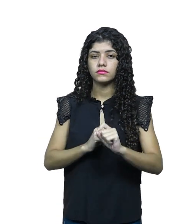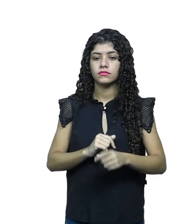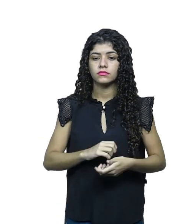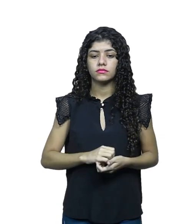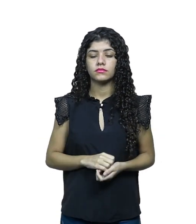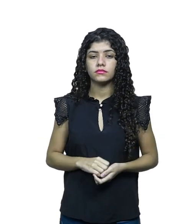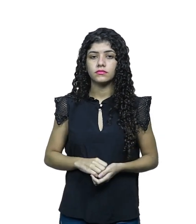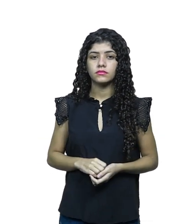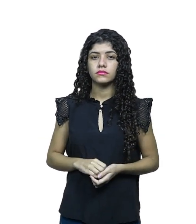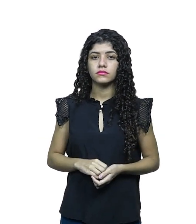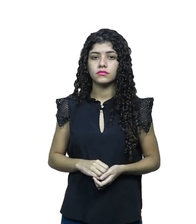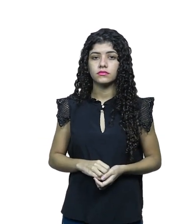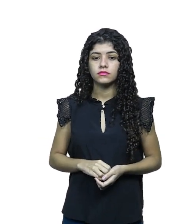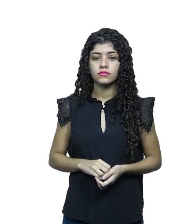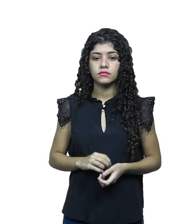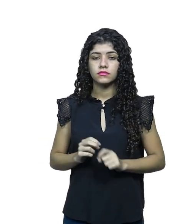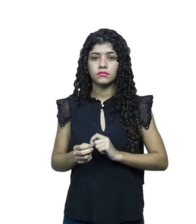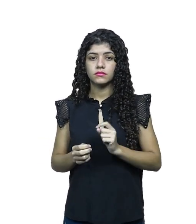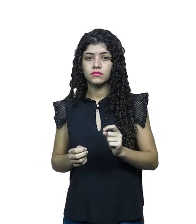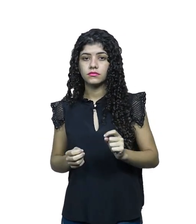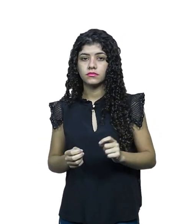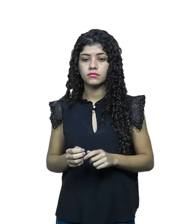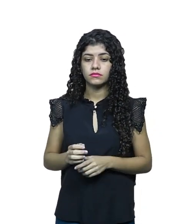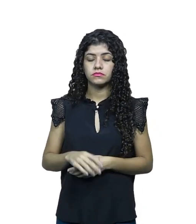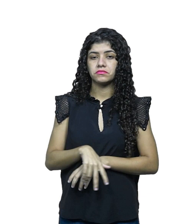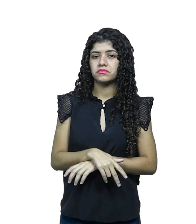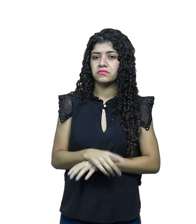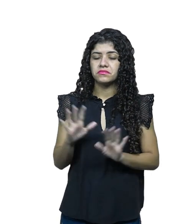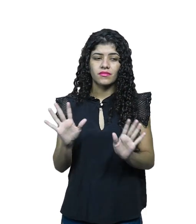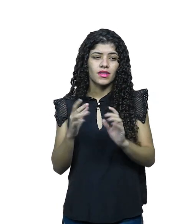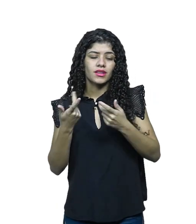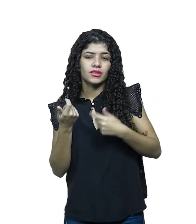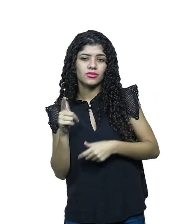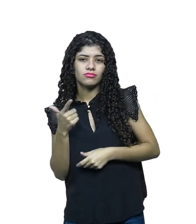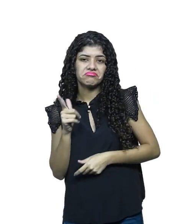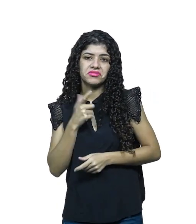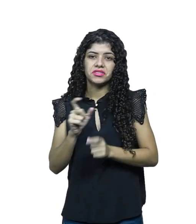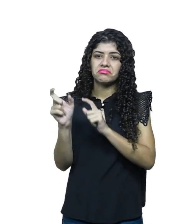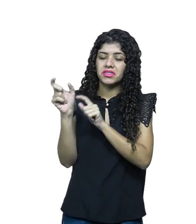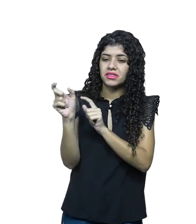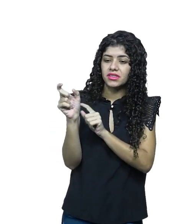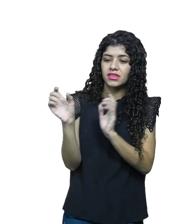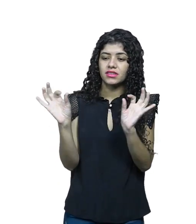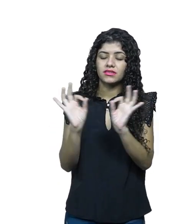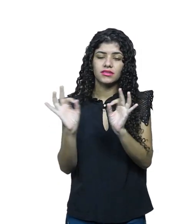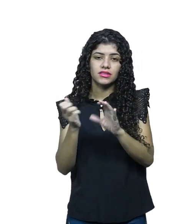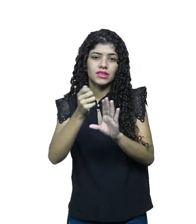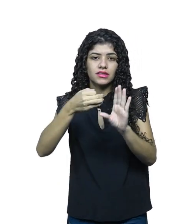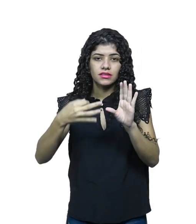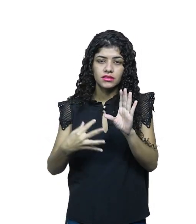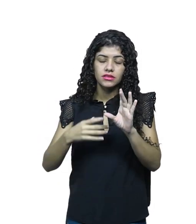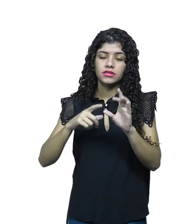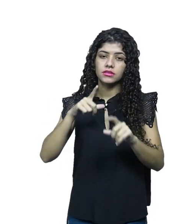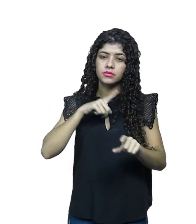Então, essa ação, ela não pode, apesar dela ter que ser descrita objetivamente, se ela for